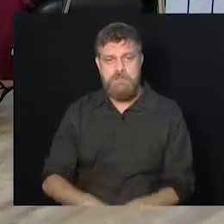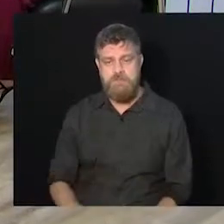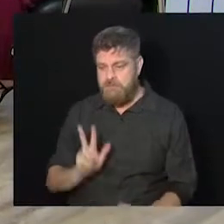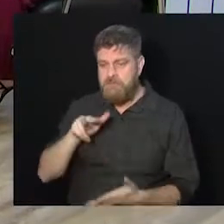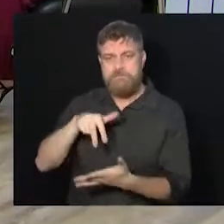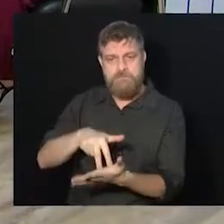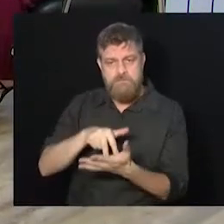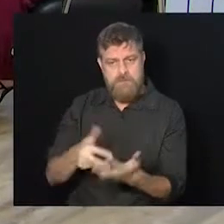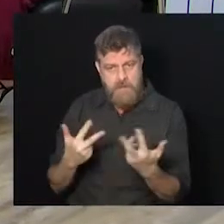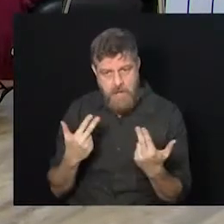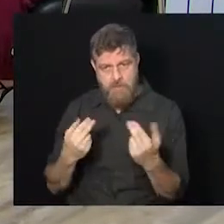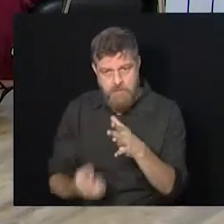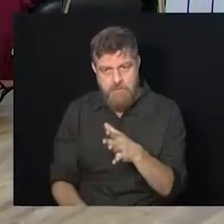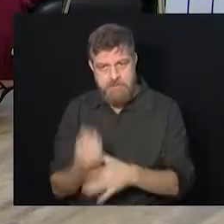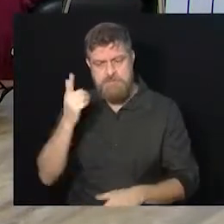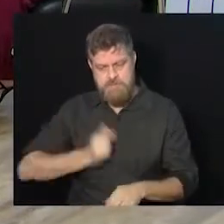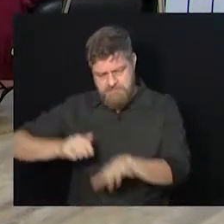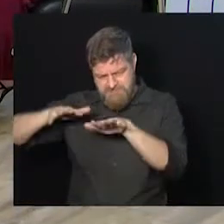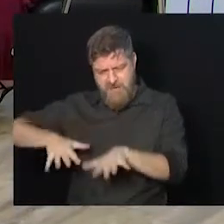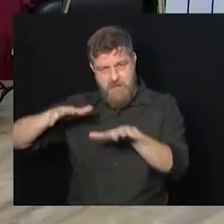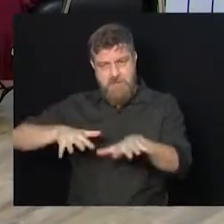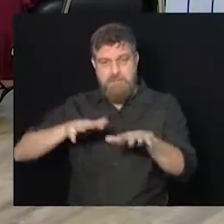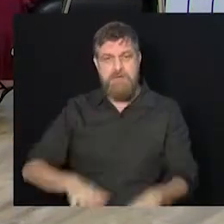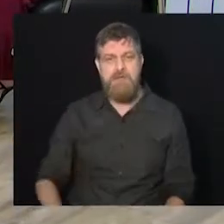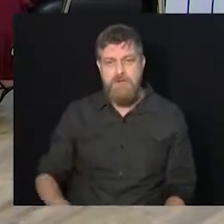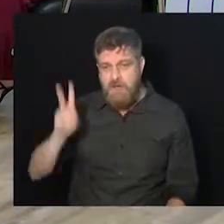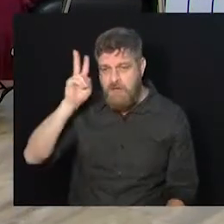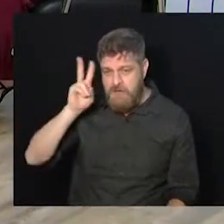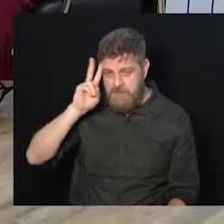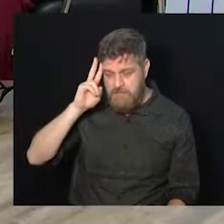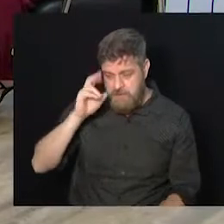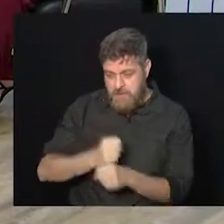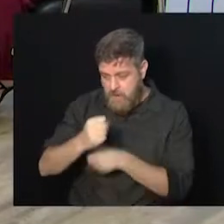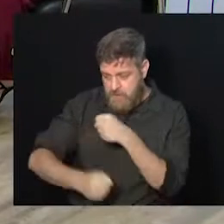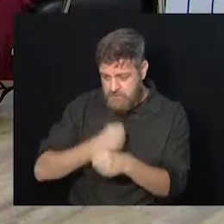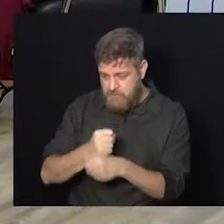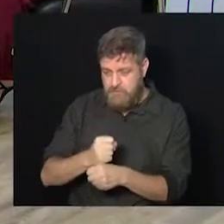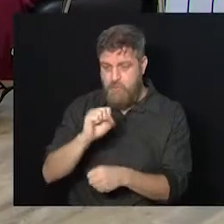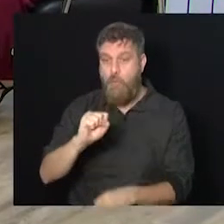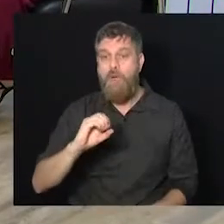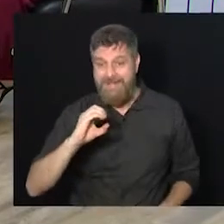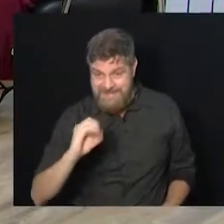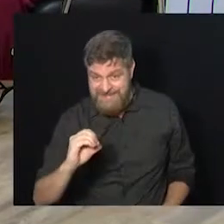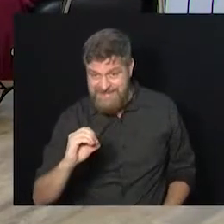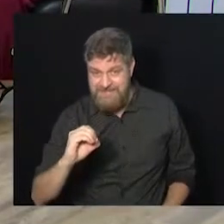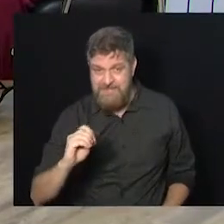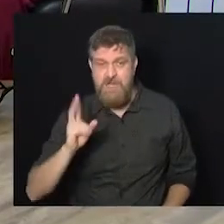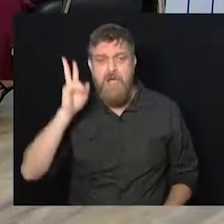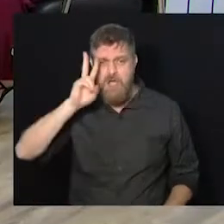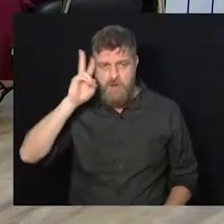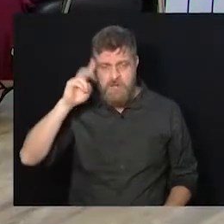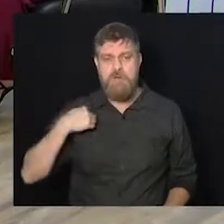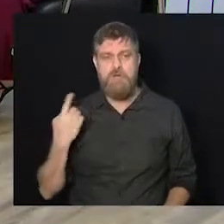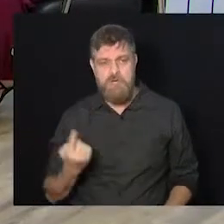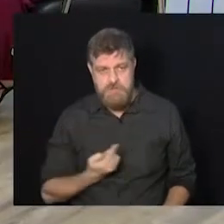como fizeram. Sim. Né? Na década de 80, eu me lembro muito bem, nós